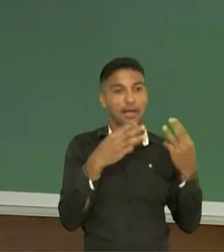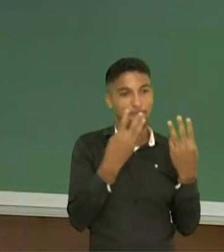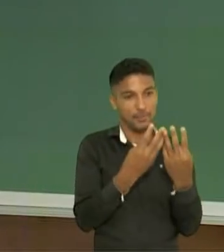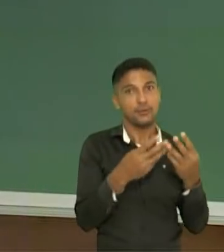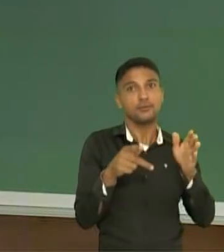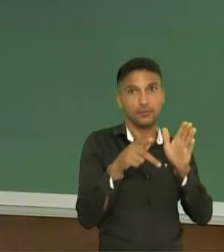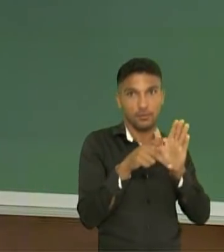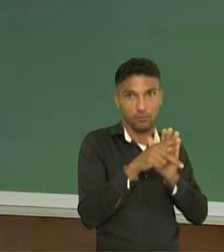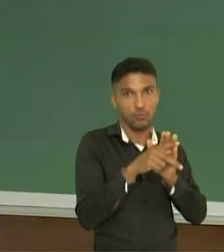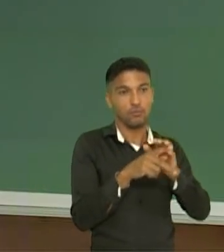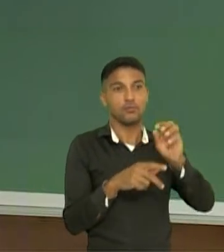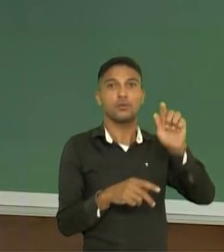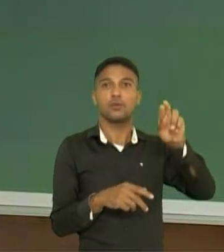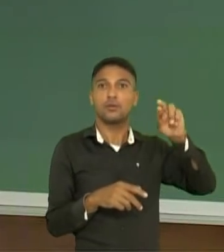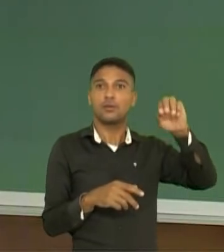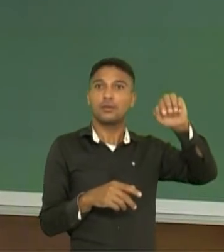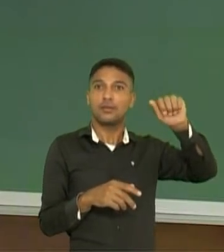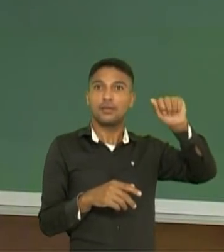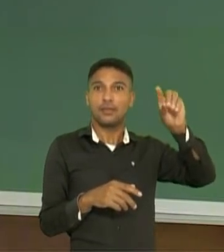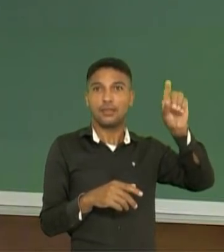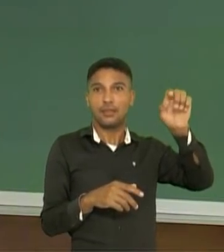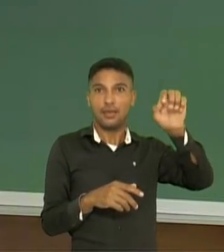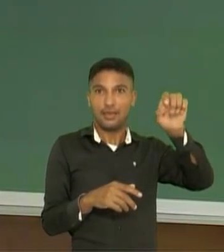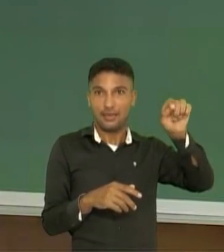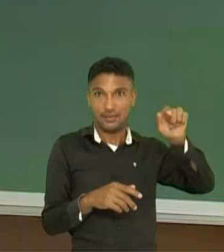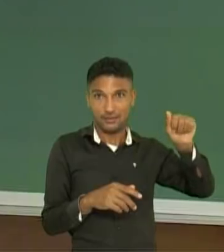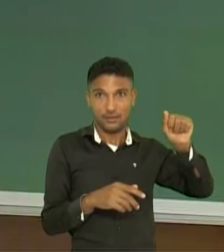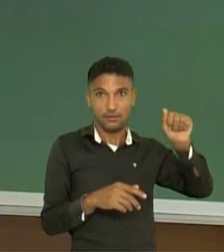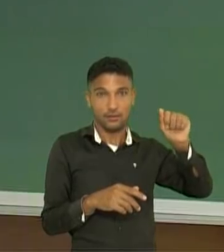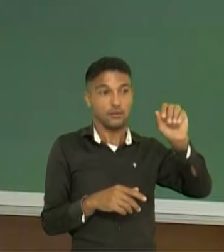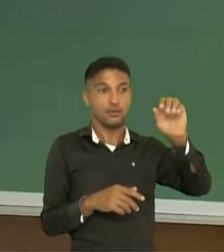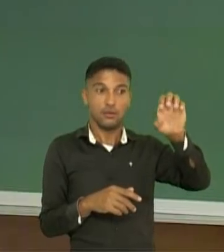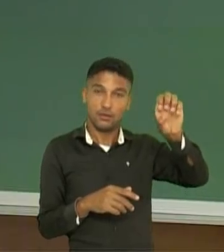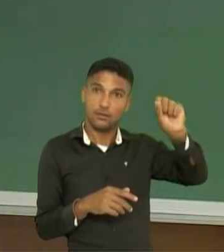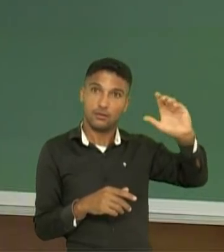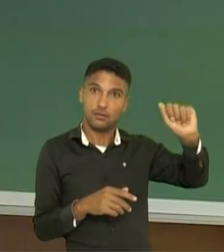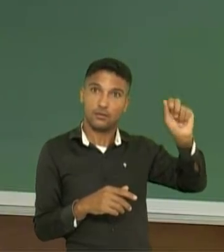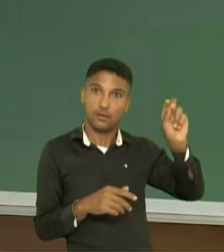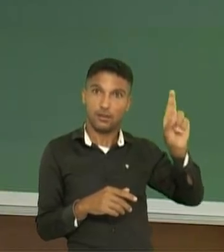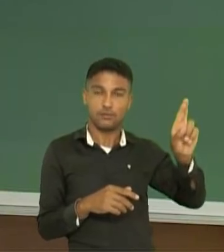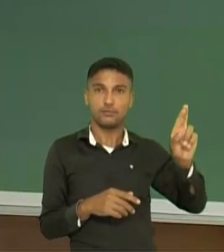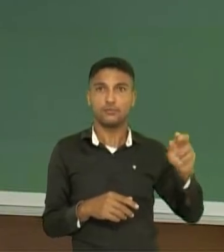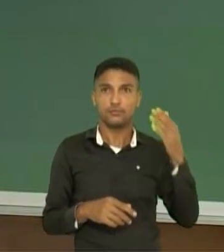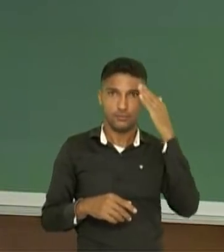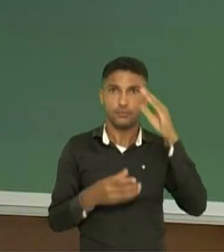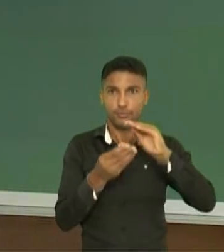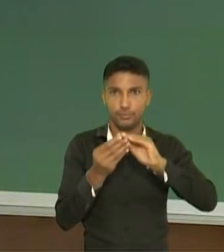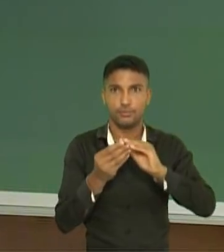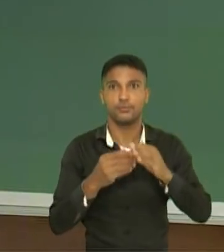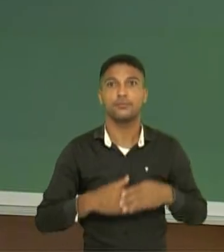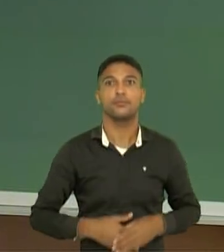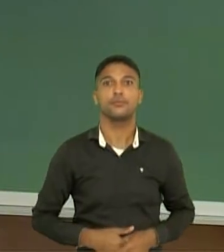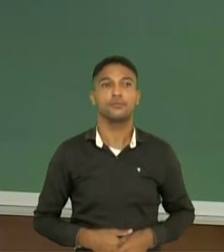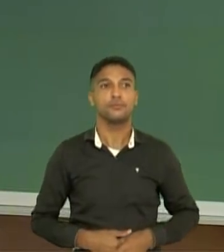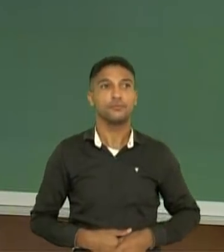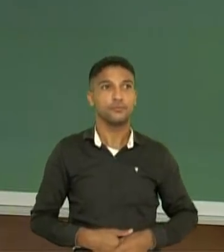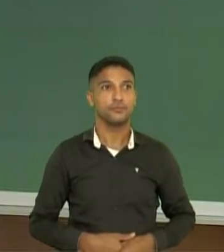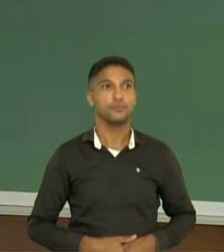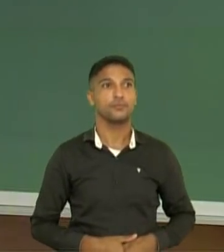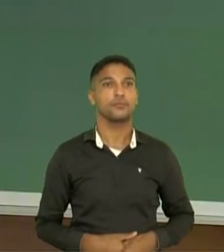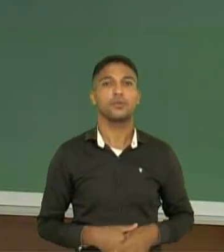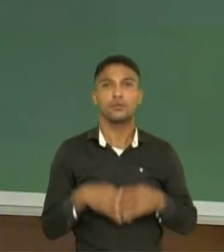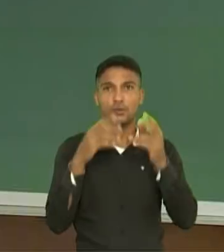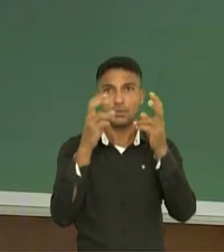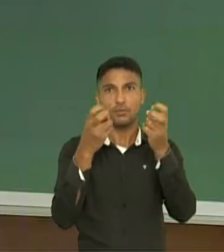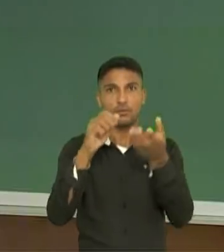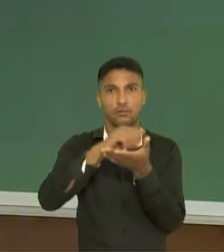conversou anteriormente. Beleza, meus queridos? Conseguiram matar essa questão? Todos entenderam? Certo? Percebam